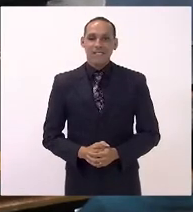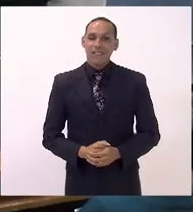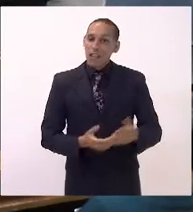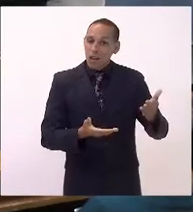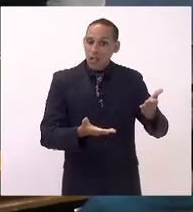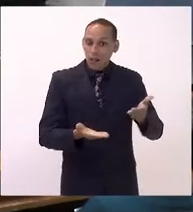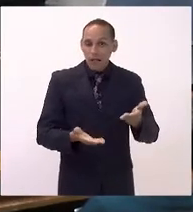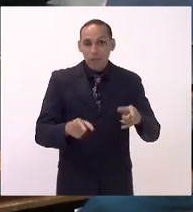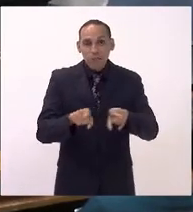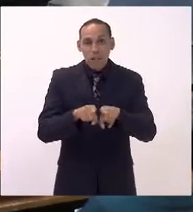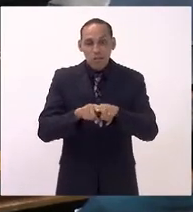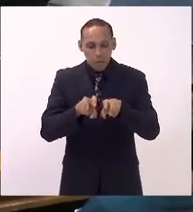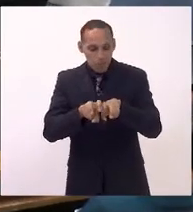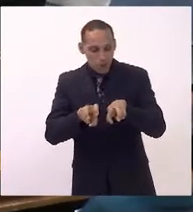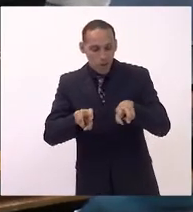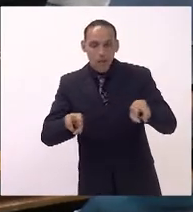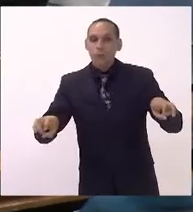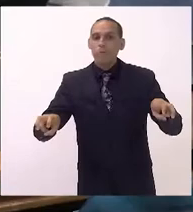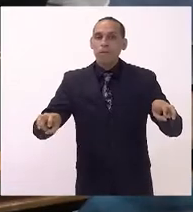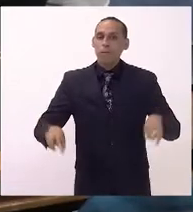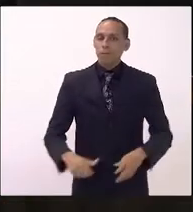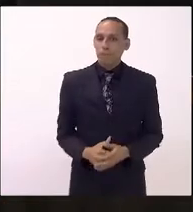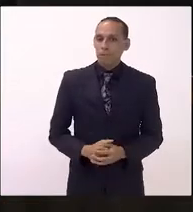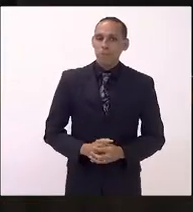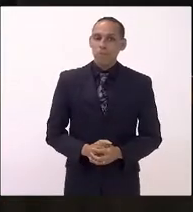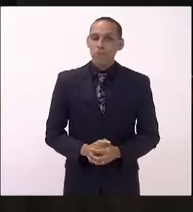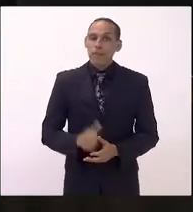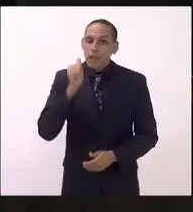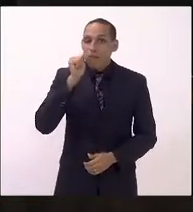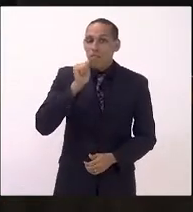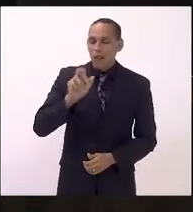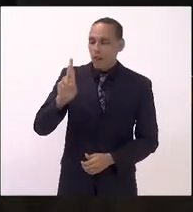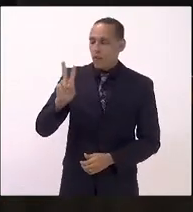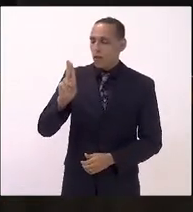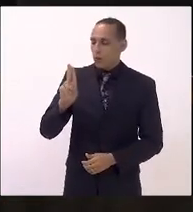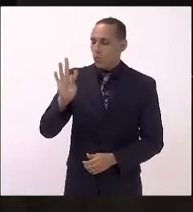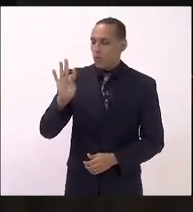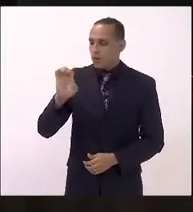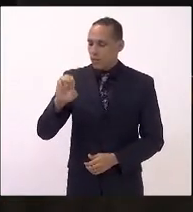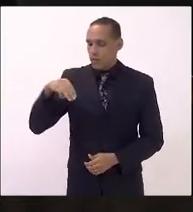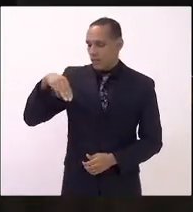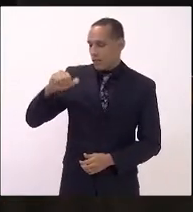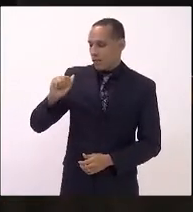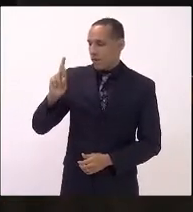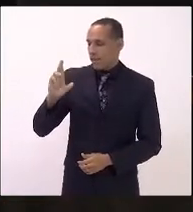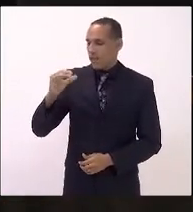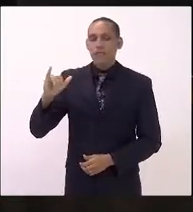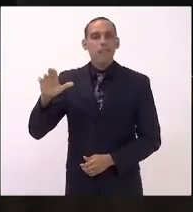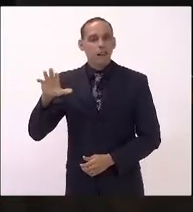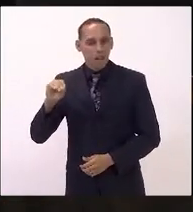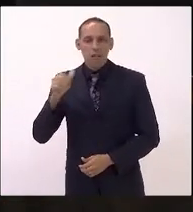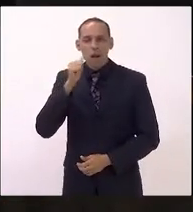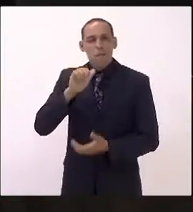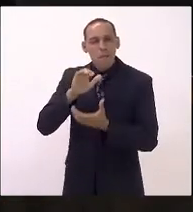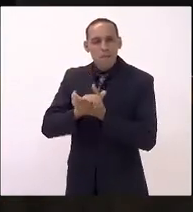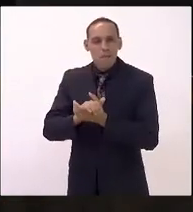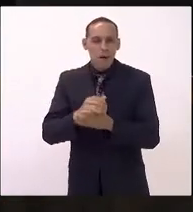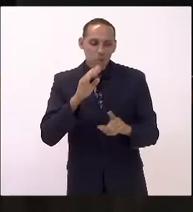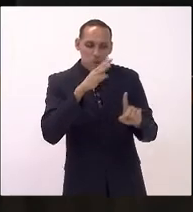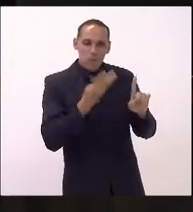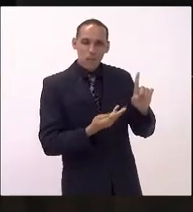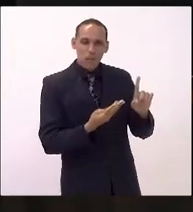Convido ainda para compor a mesa a senhora Ruth Marciano Costa, esposa do nosso